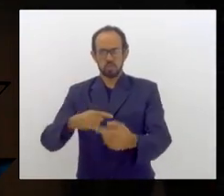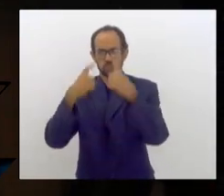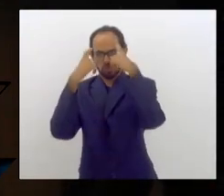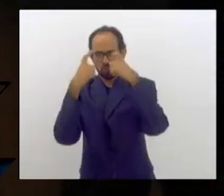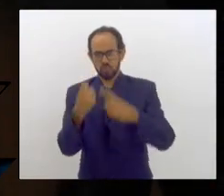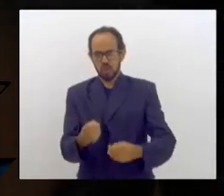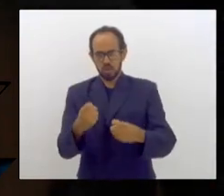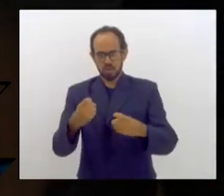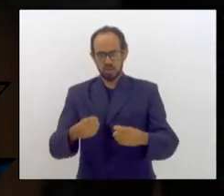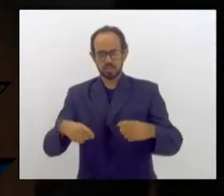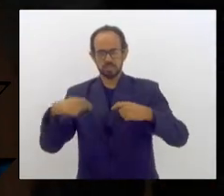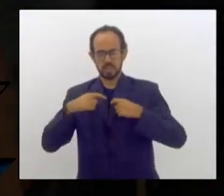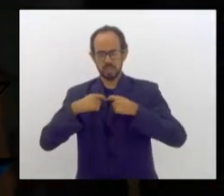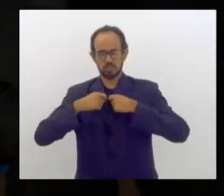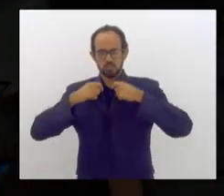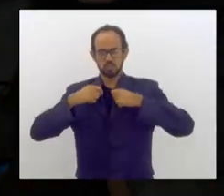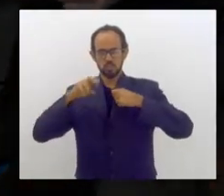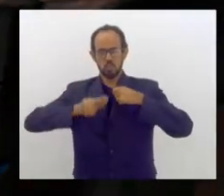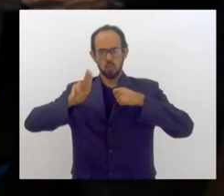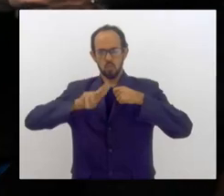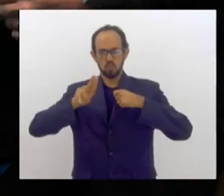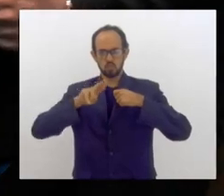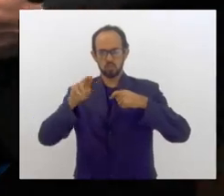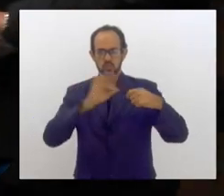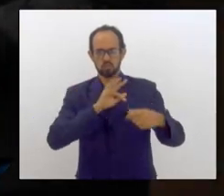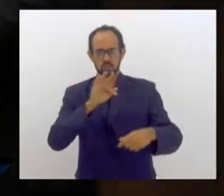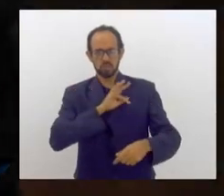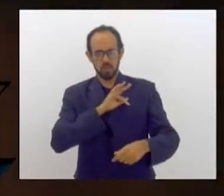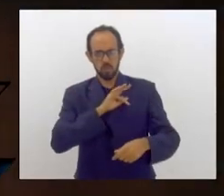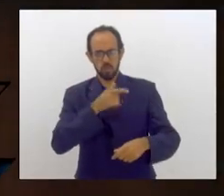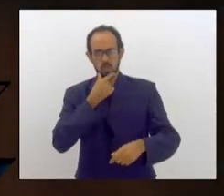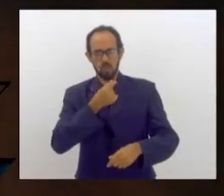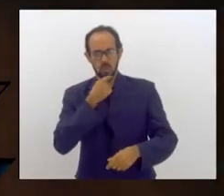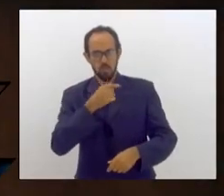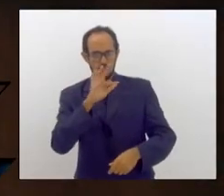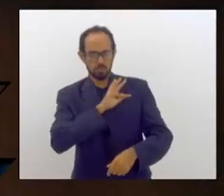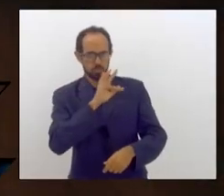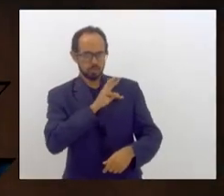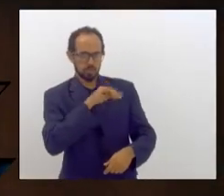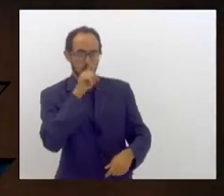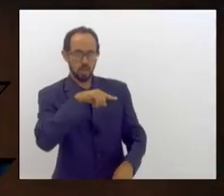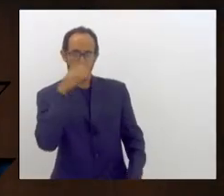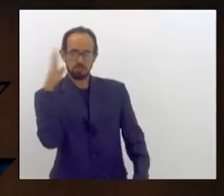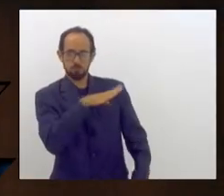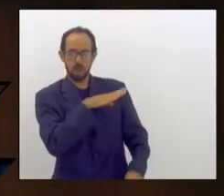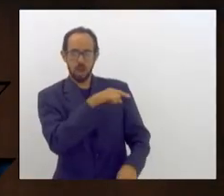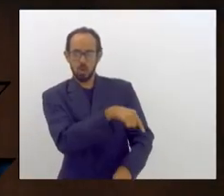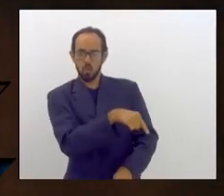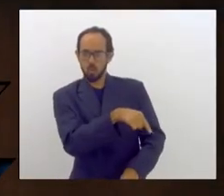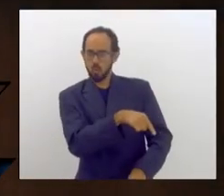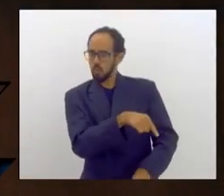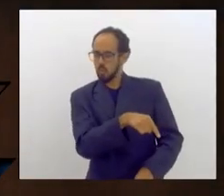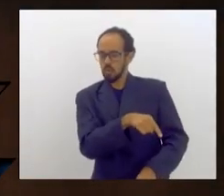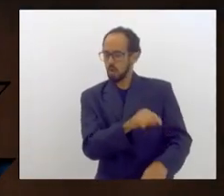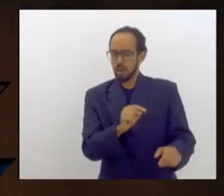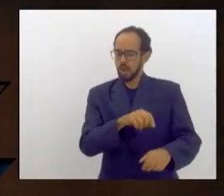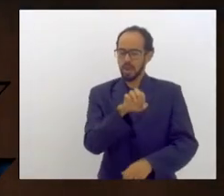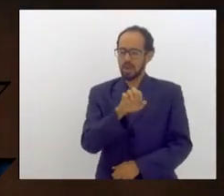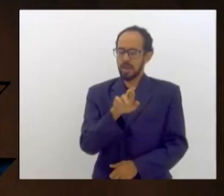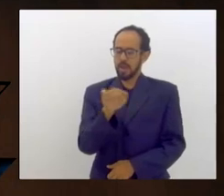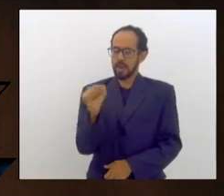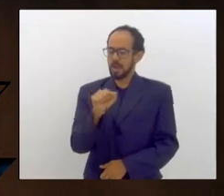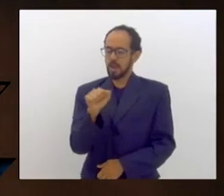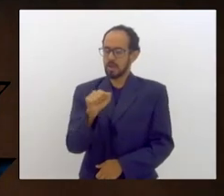dita decência. Homens de farda são maus. Era do caos, frios